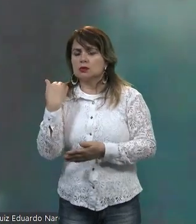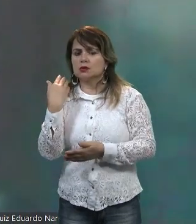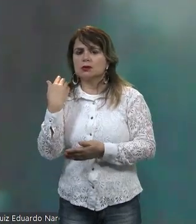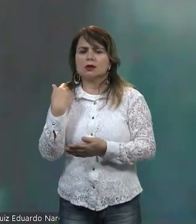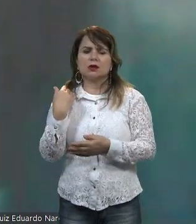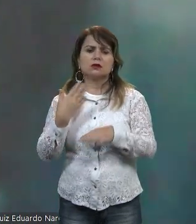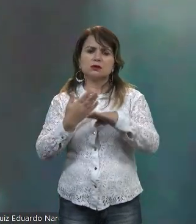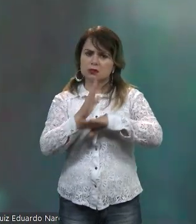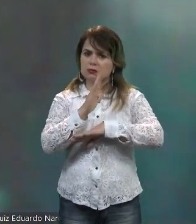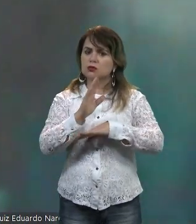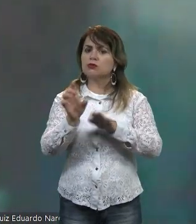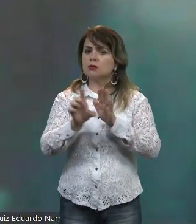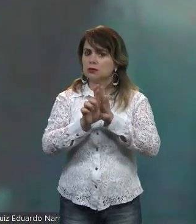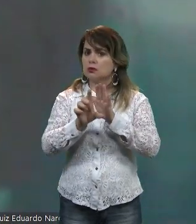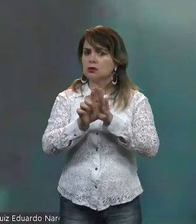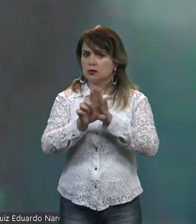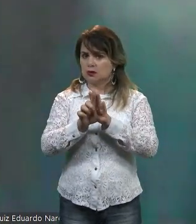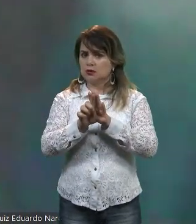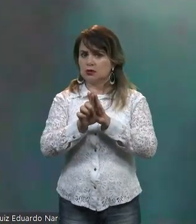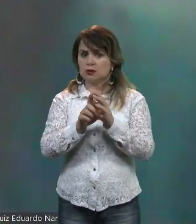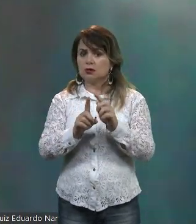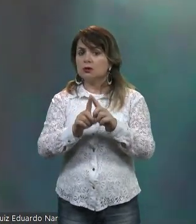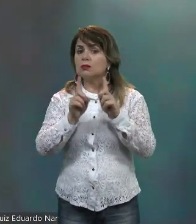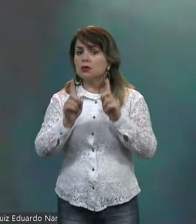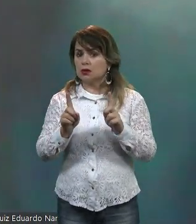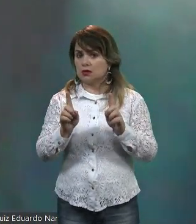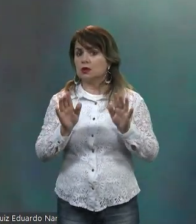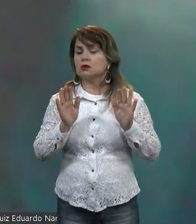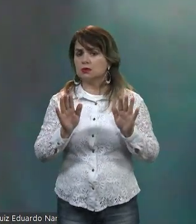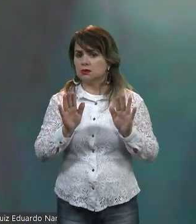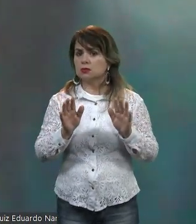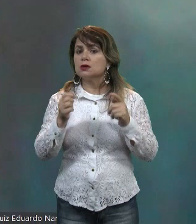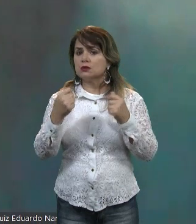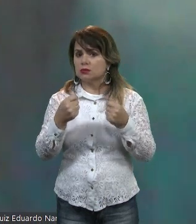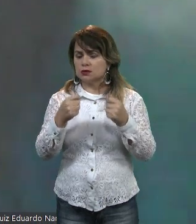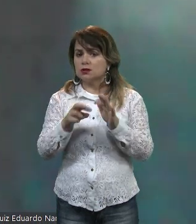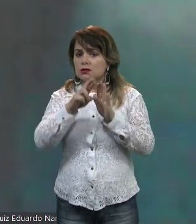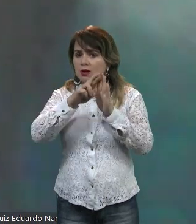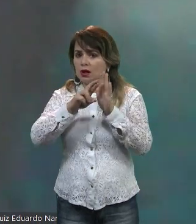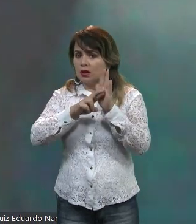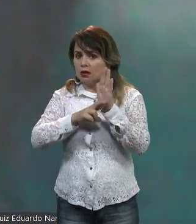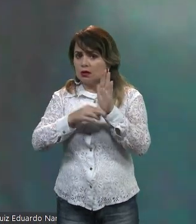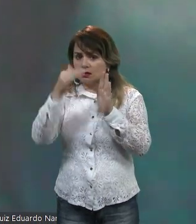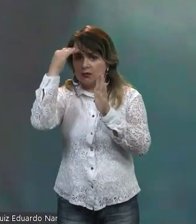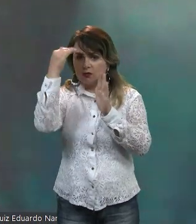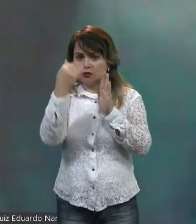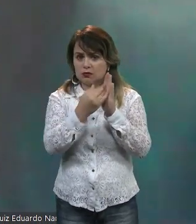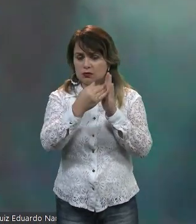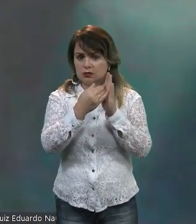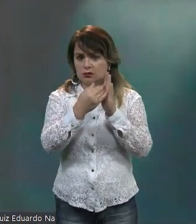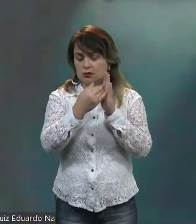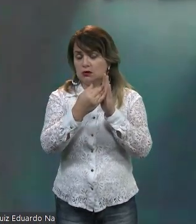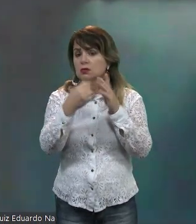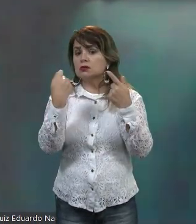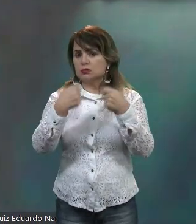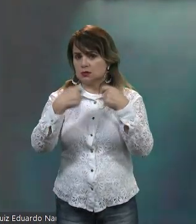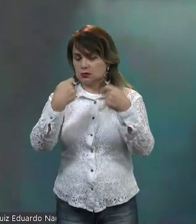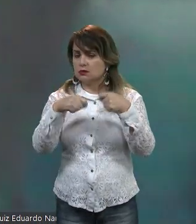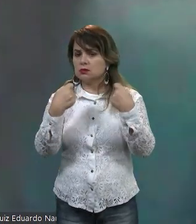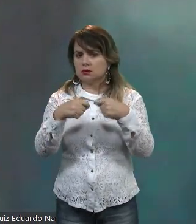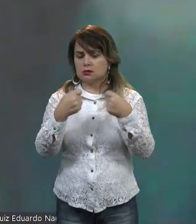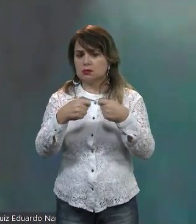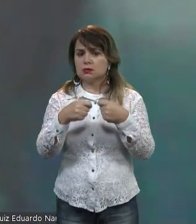uma lei desde que com as restrições que são necessárias. Me chamou a